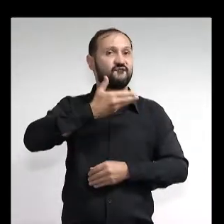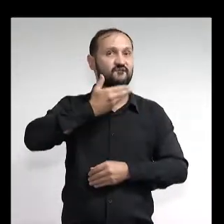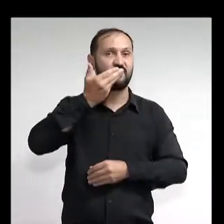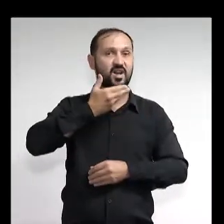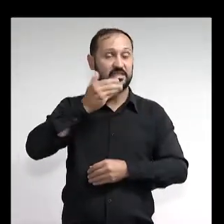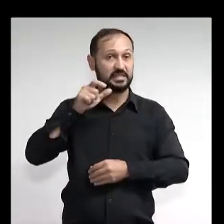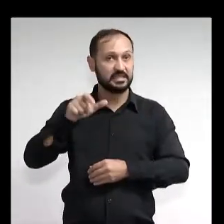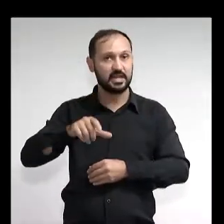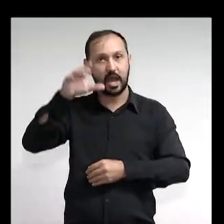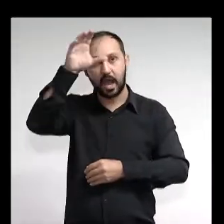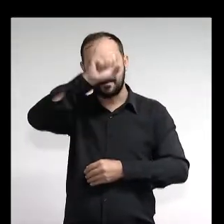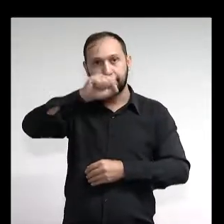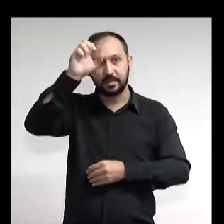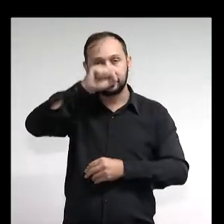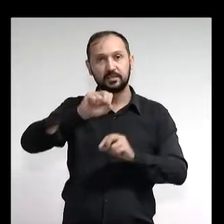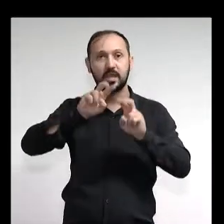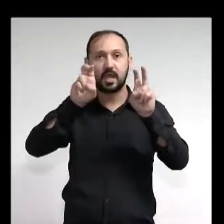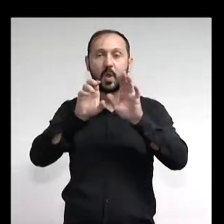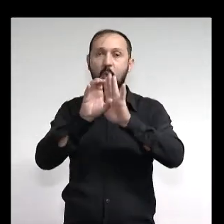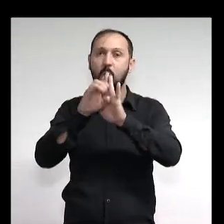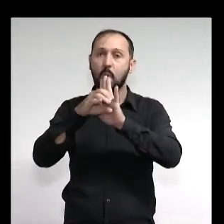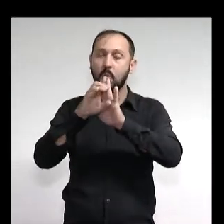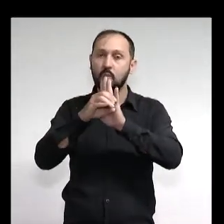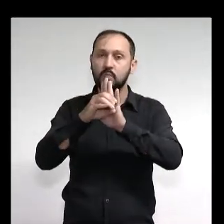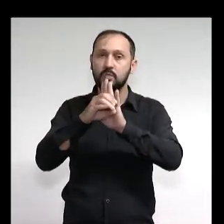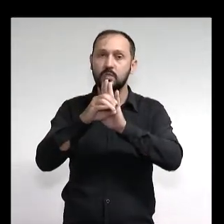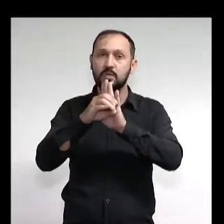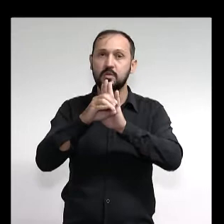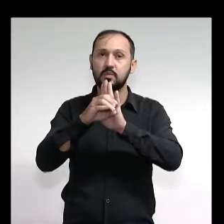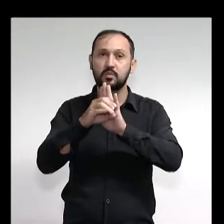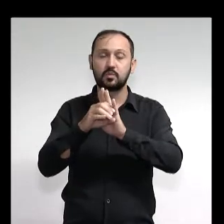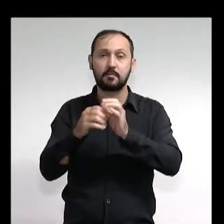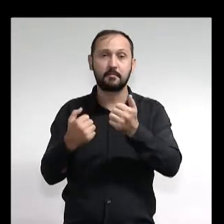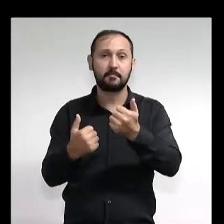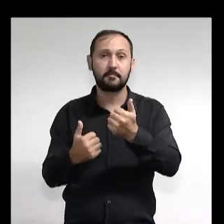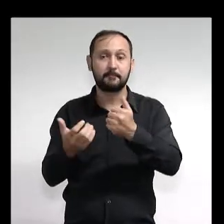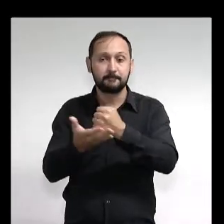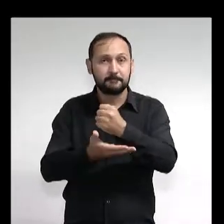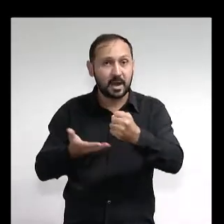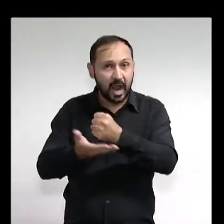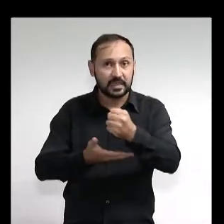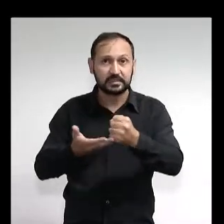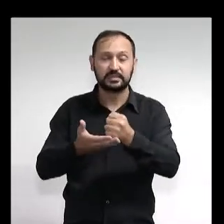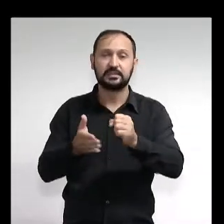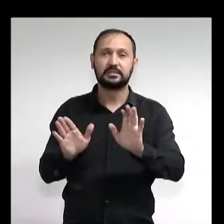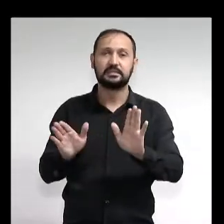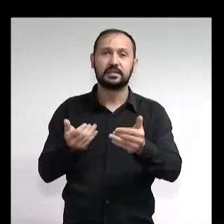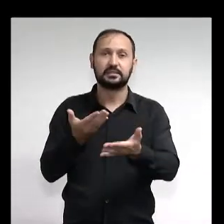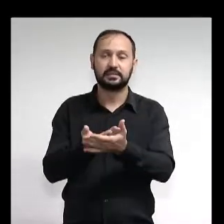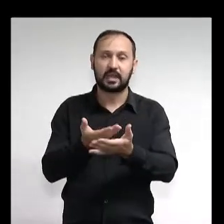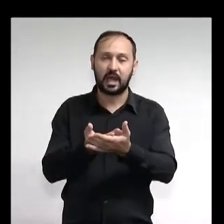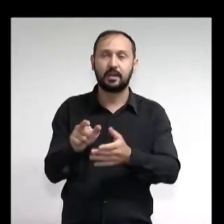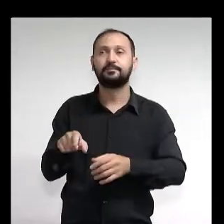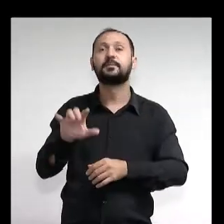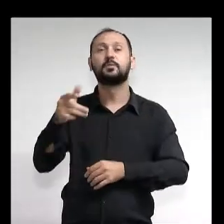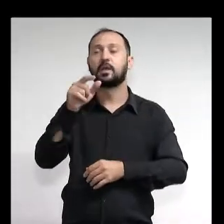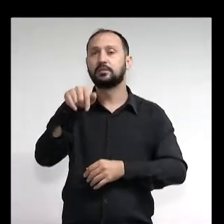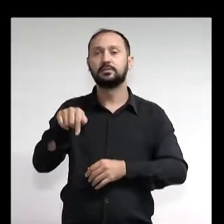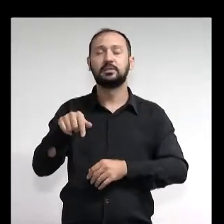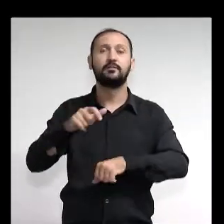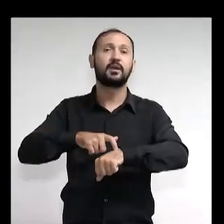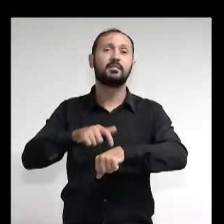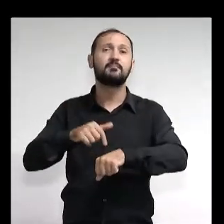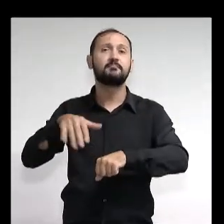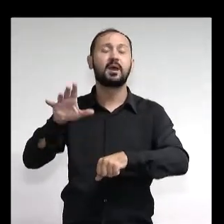muita facilidade em aprender as noções básicas do conteúdo da sala, ele fica um tempo